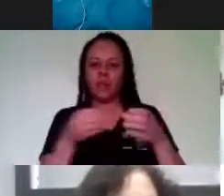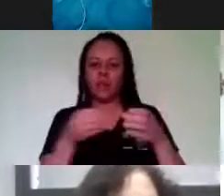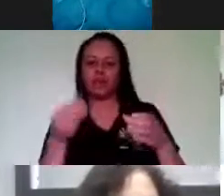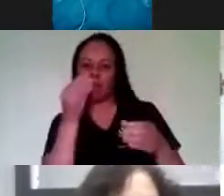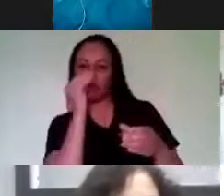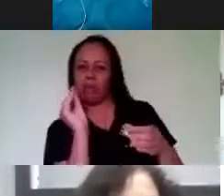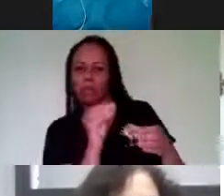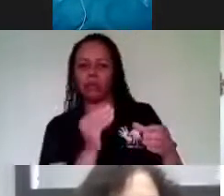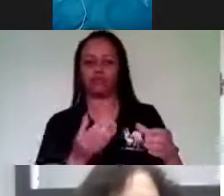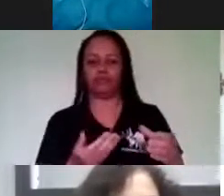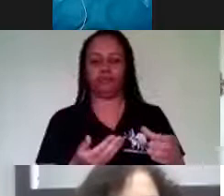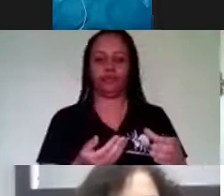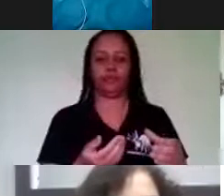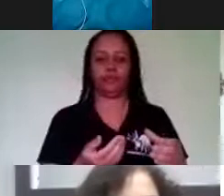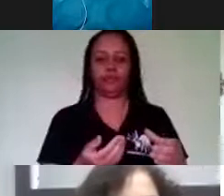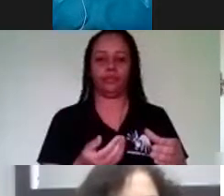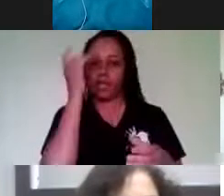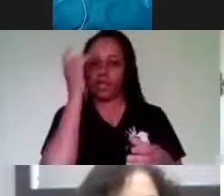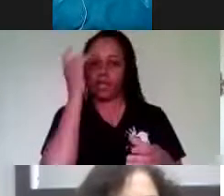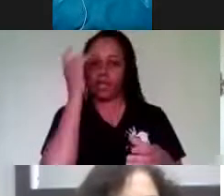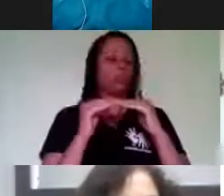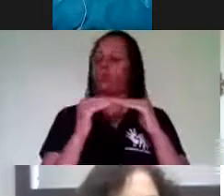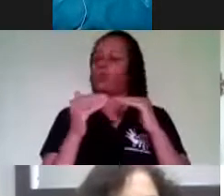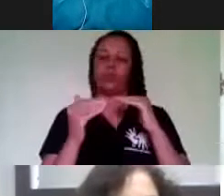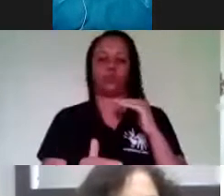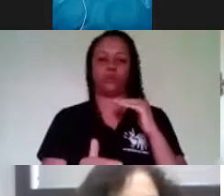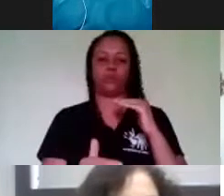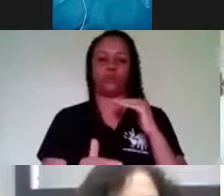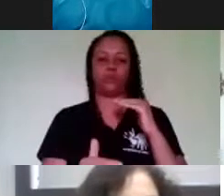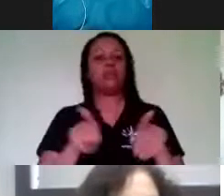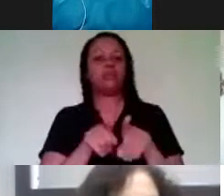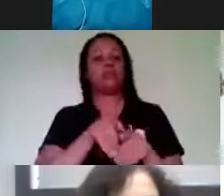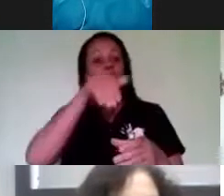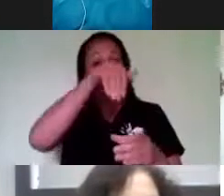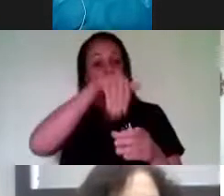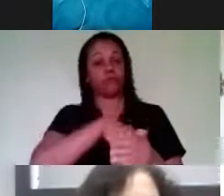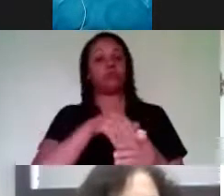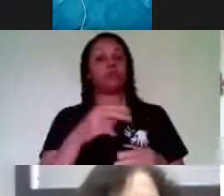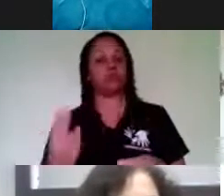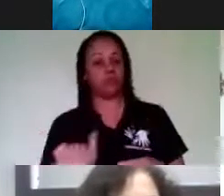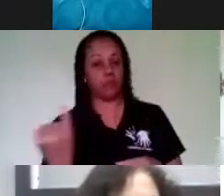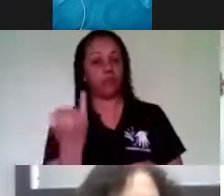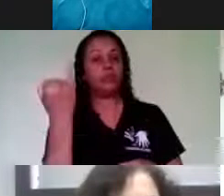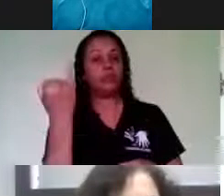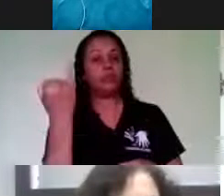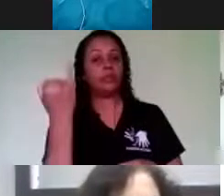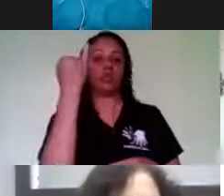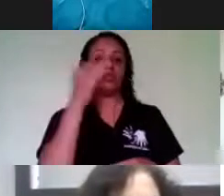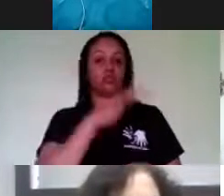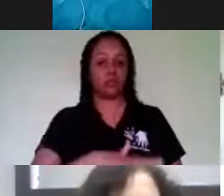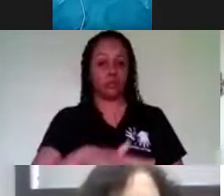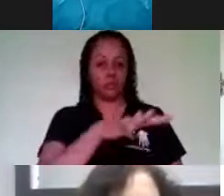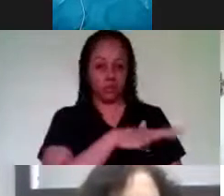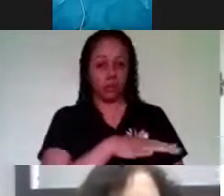colocou contra isso. Não foi apenas a votação muito importante naquele espaço de participação que o Congresso, o Senado